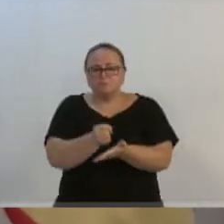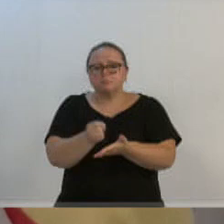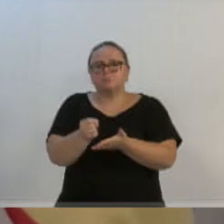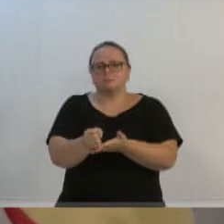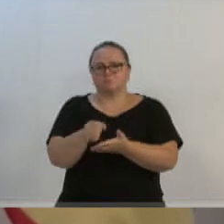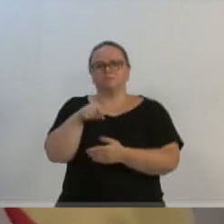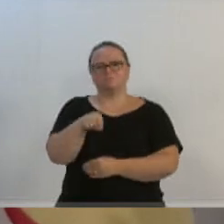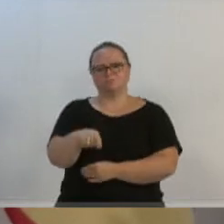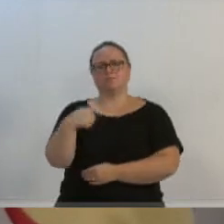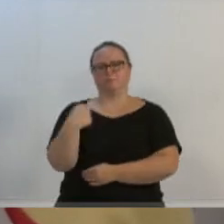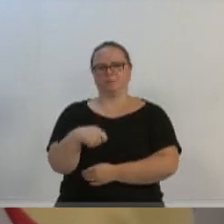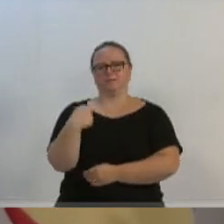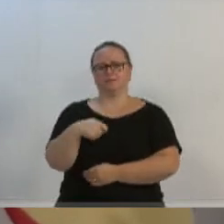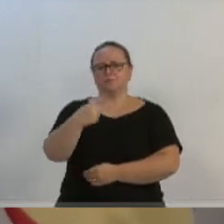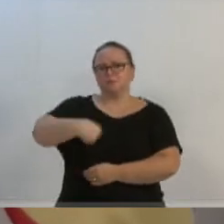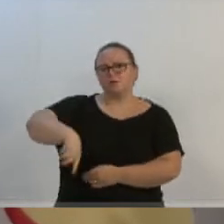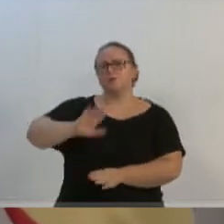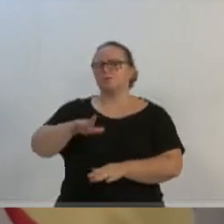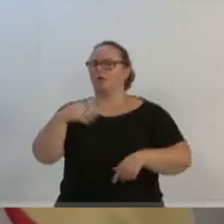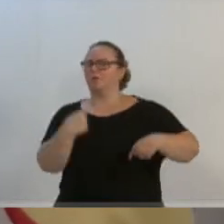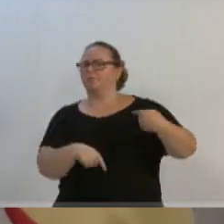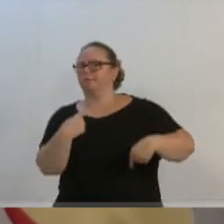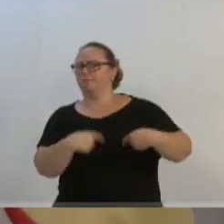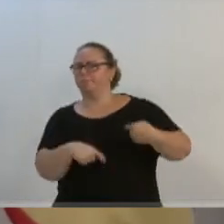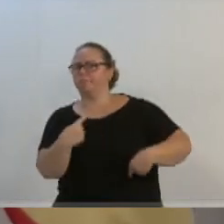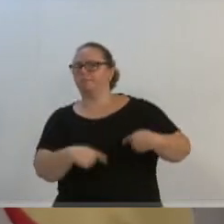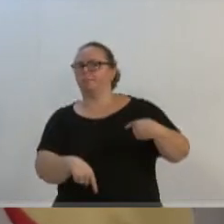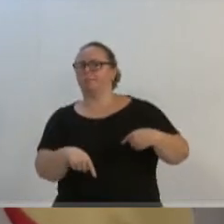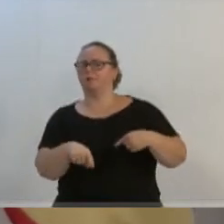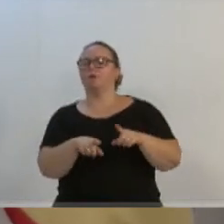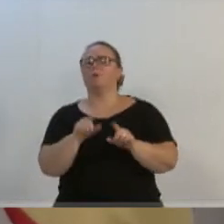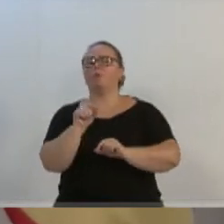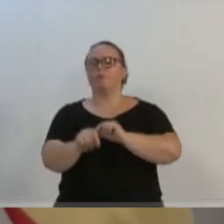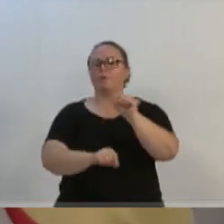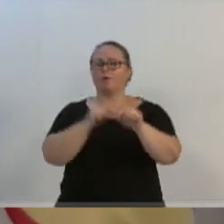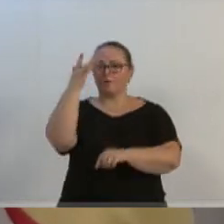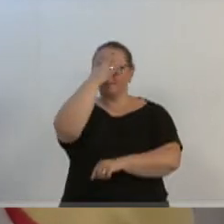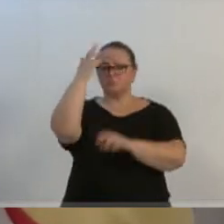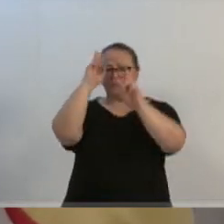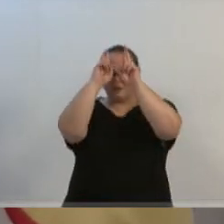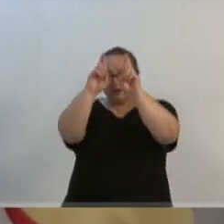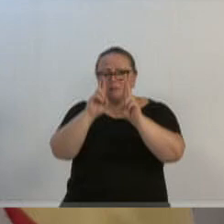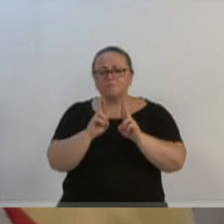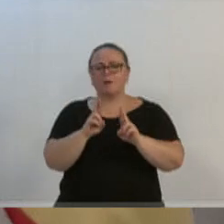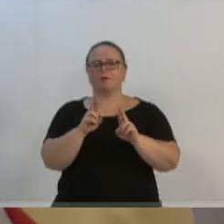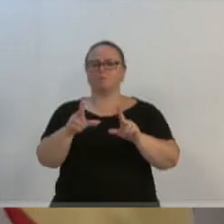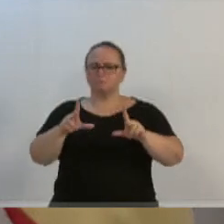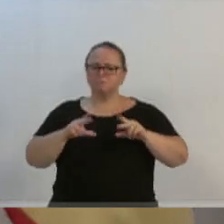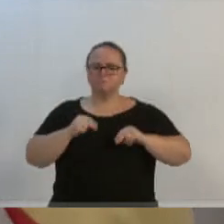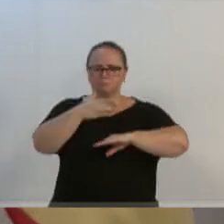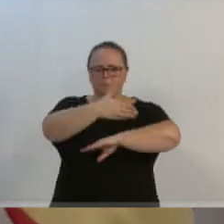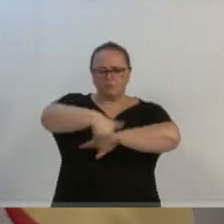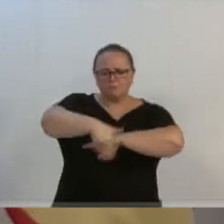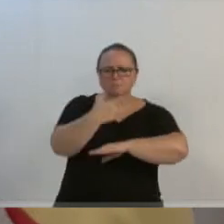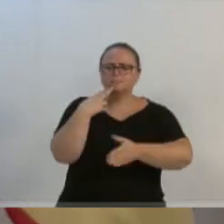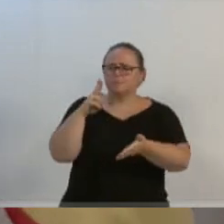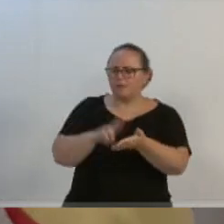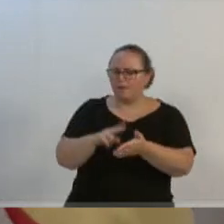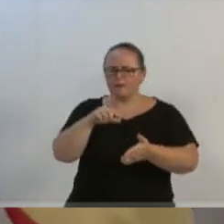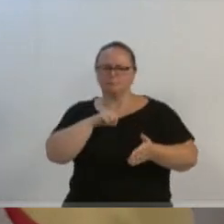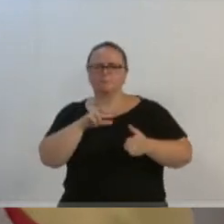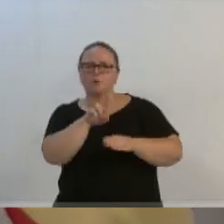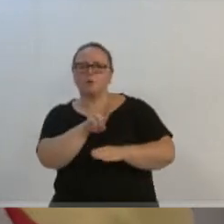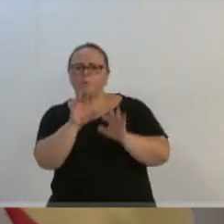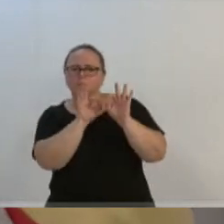vem batendo e debatendo há muito tempo. As pessoas precisam ter dignidade de ter seu endereço, de ter a sua correspondência chegando em casa. E agora vão